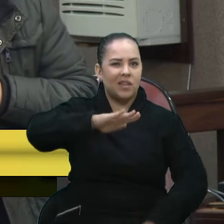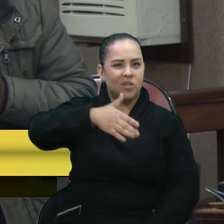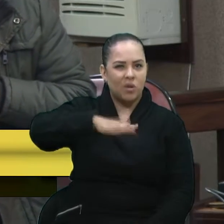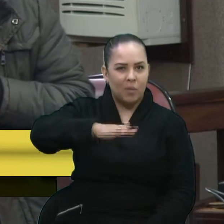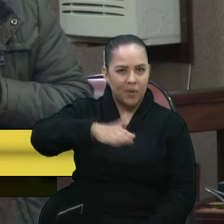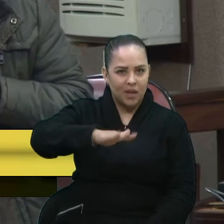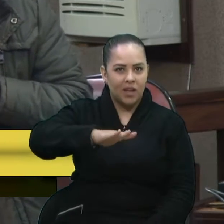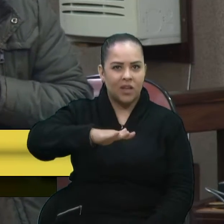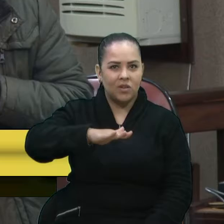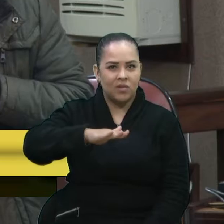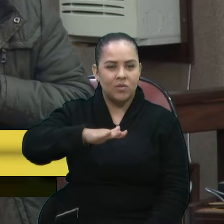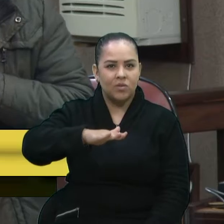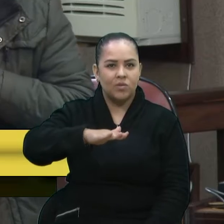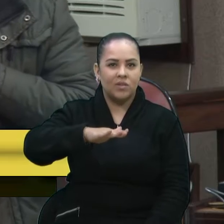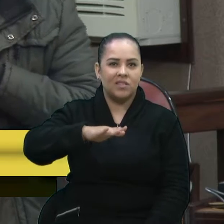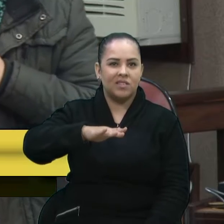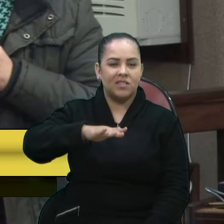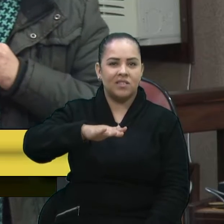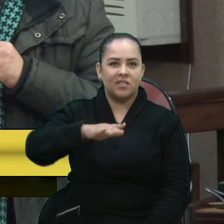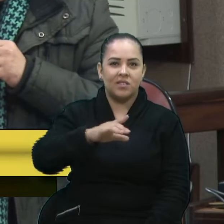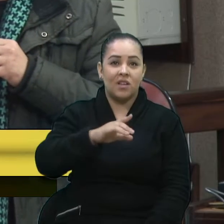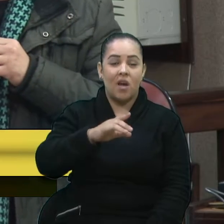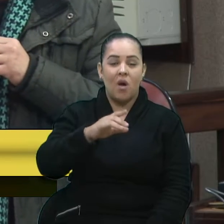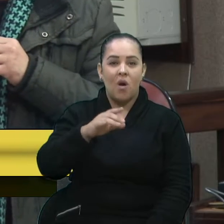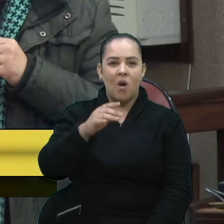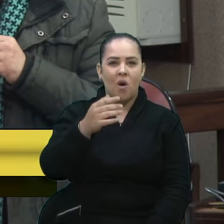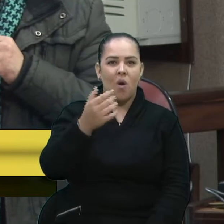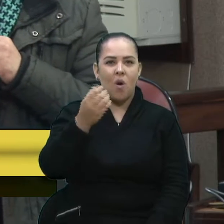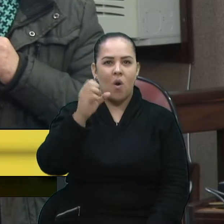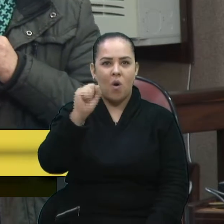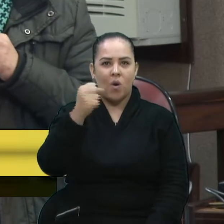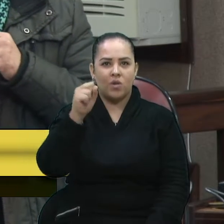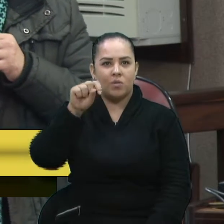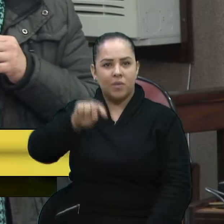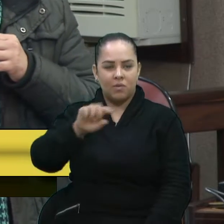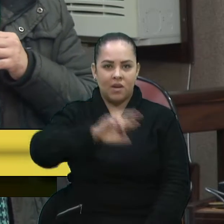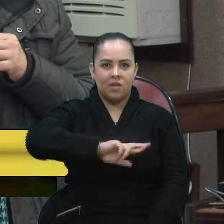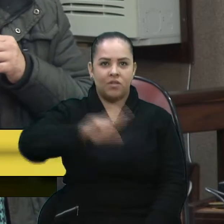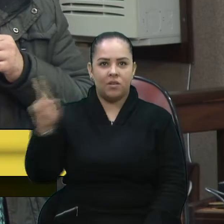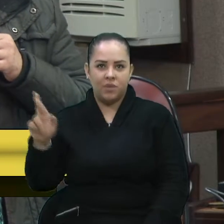40 horas, a média é 8 mil reais do serviço público de Caxias do Sul.